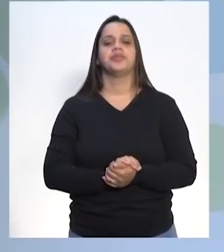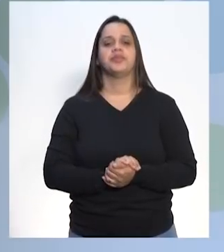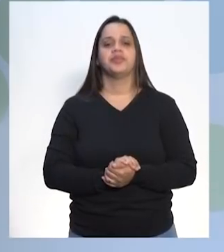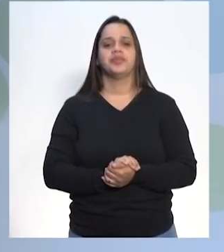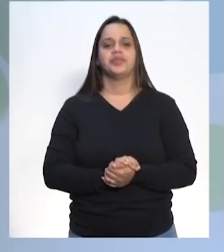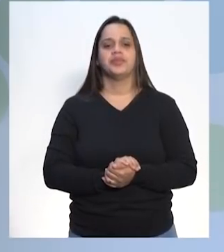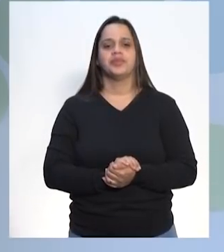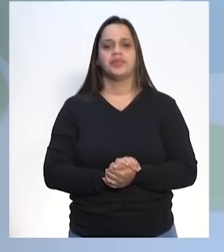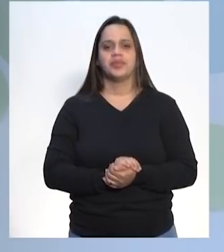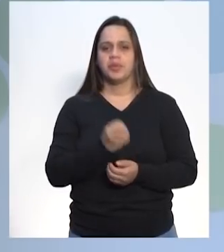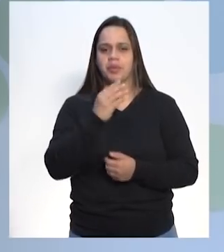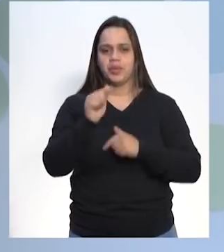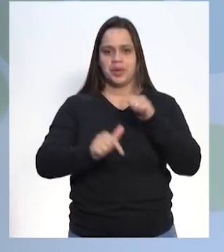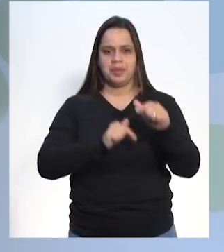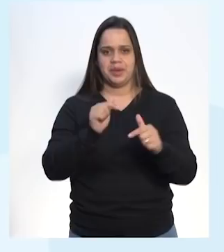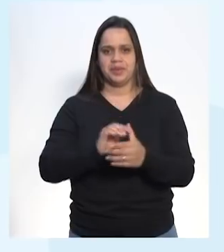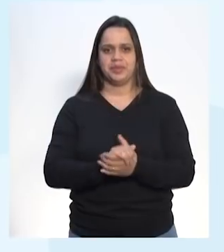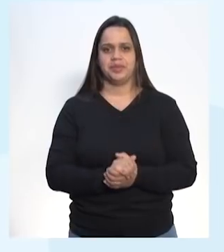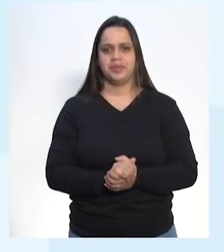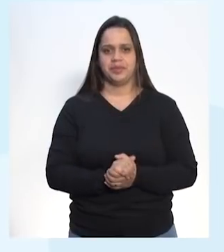com a resposta. Bom trabalho.